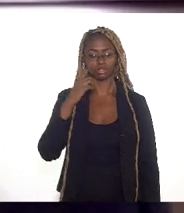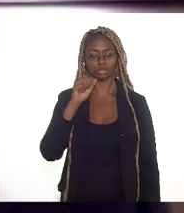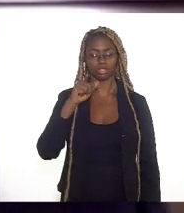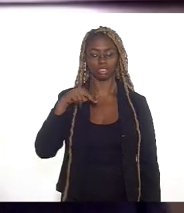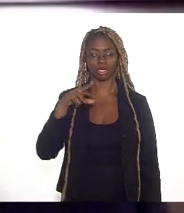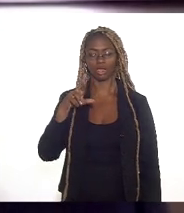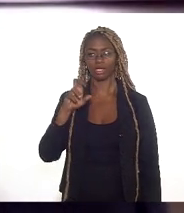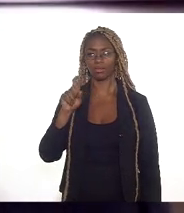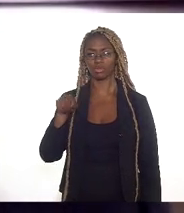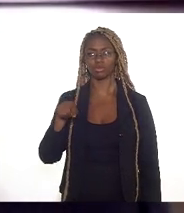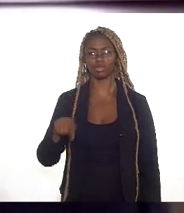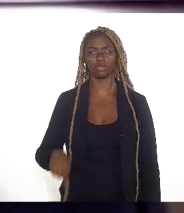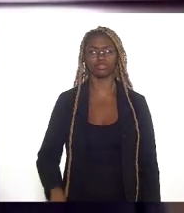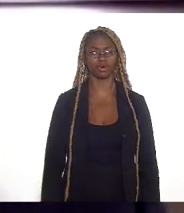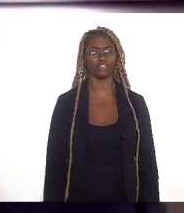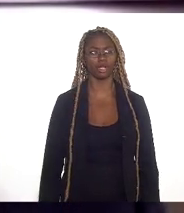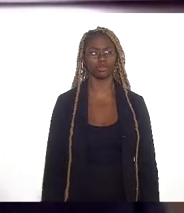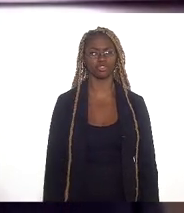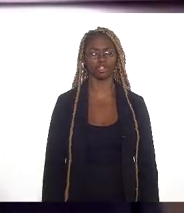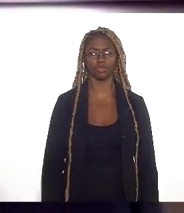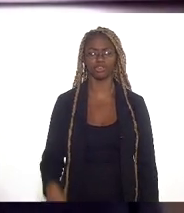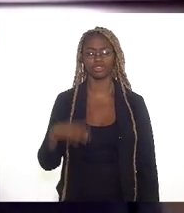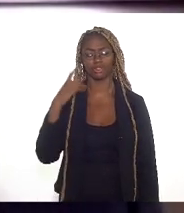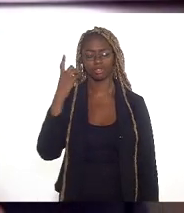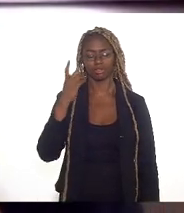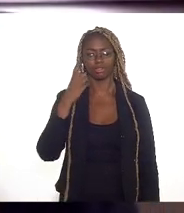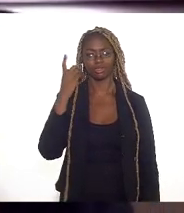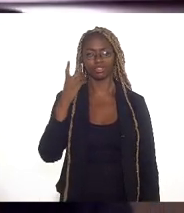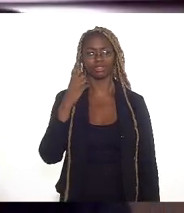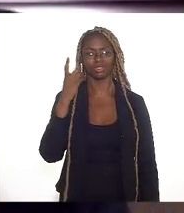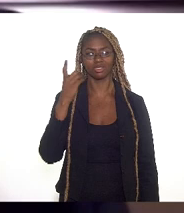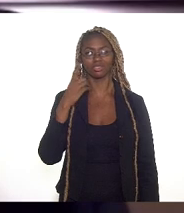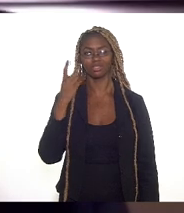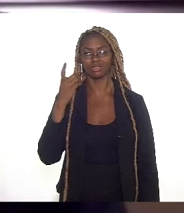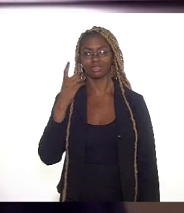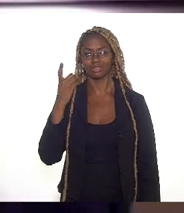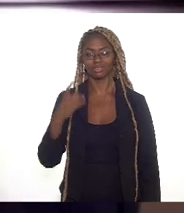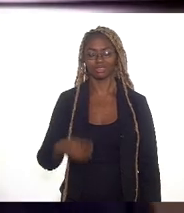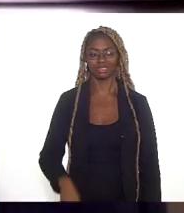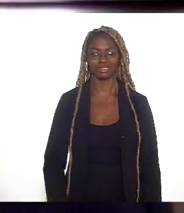Correia. Deputado André Correia.